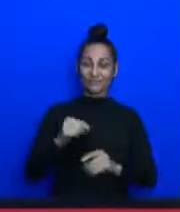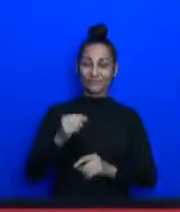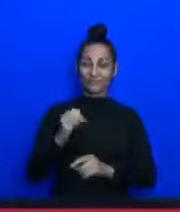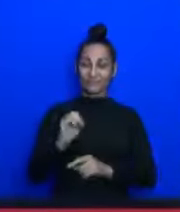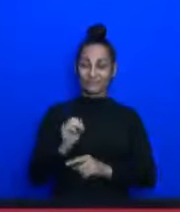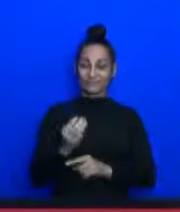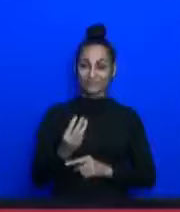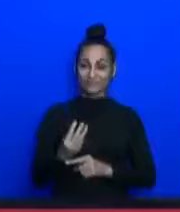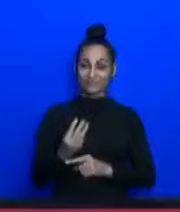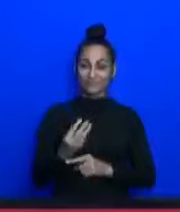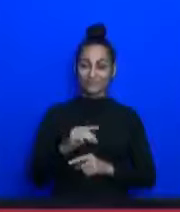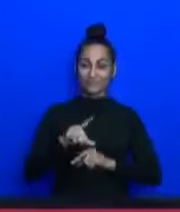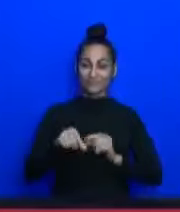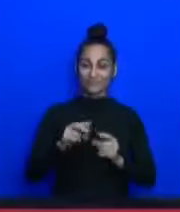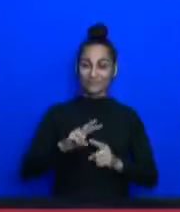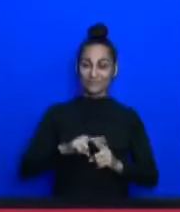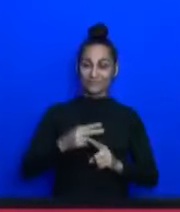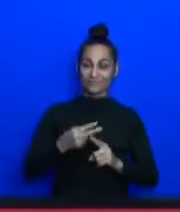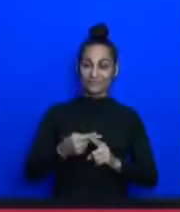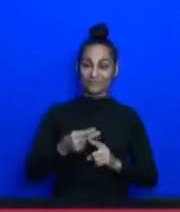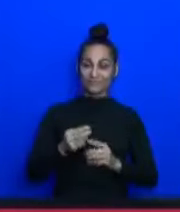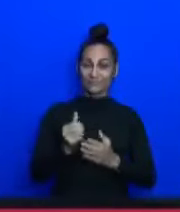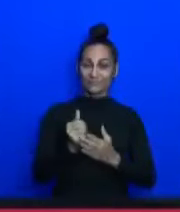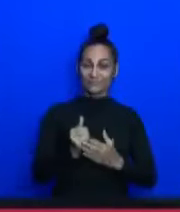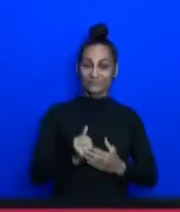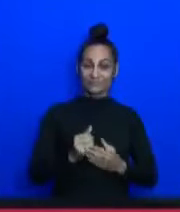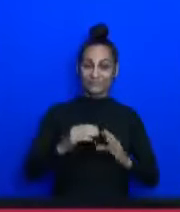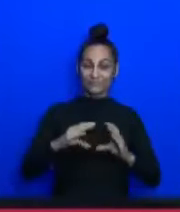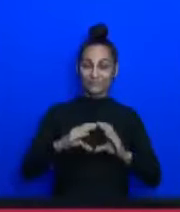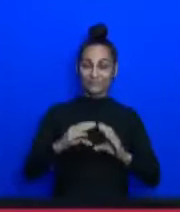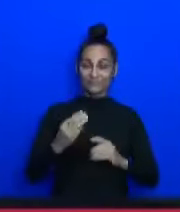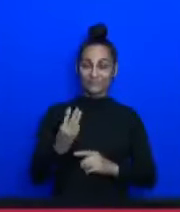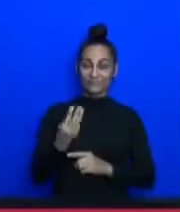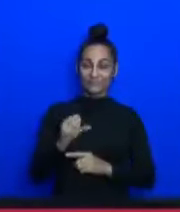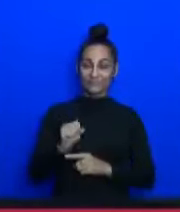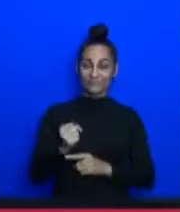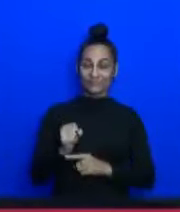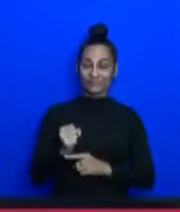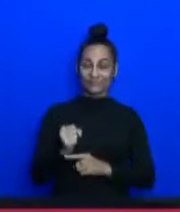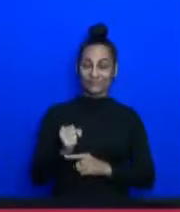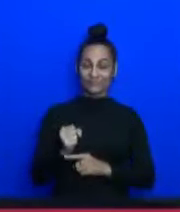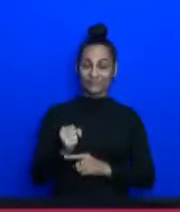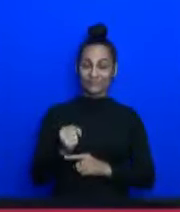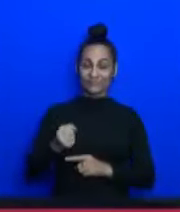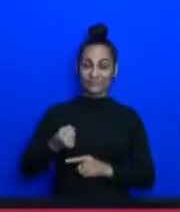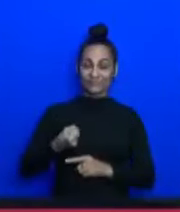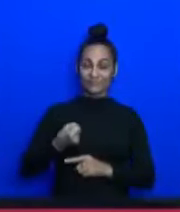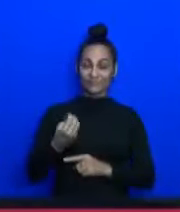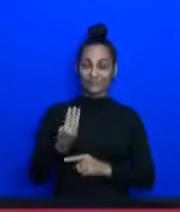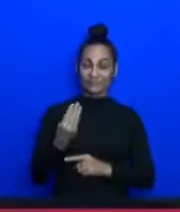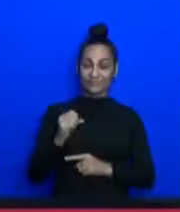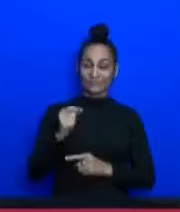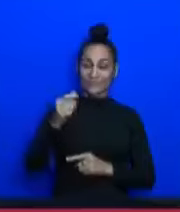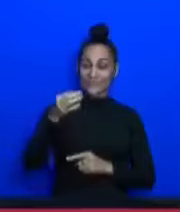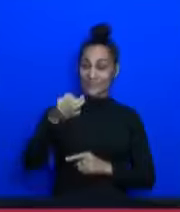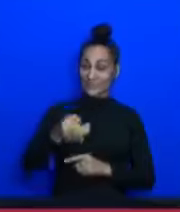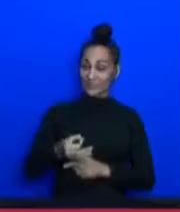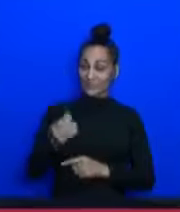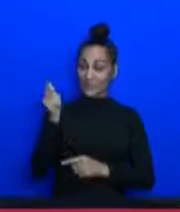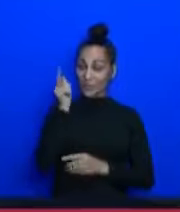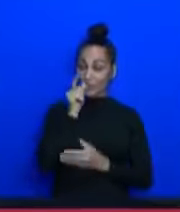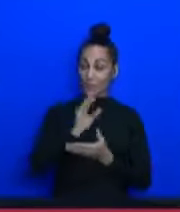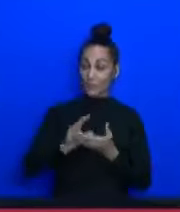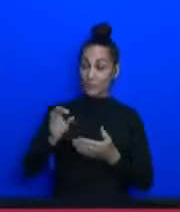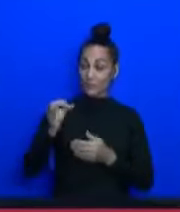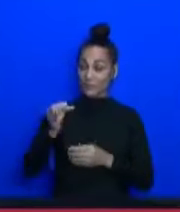segundo sorteio da dupla cena. Saindo a segunda bola, 38, foi a segunda dezena sorteada. Você ganha essa acertar de 3 a